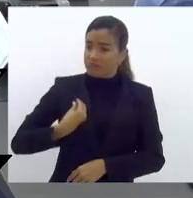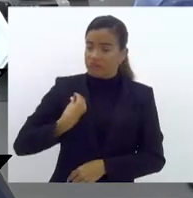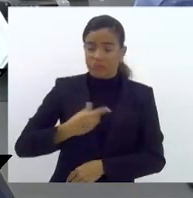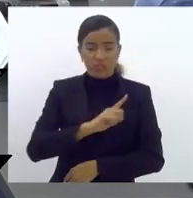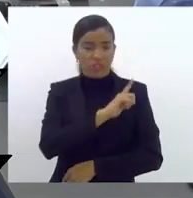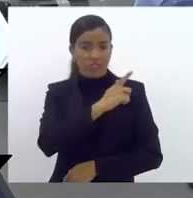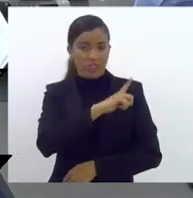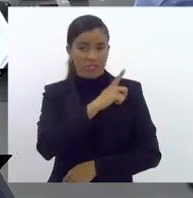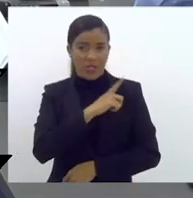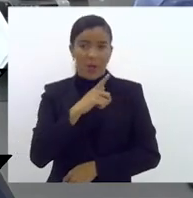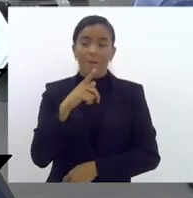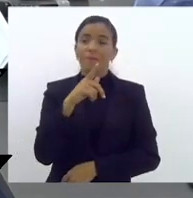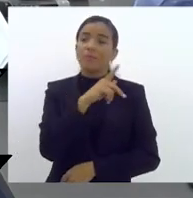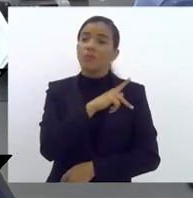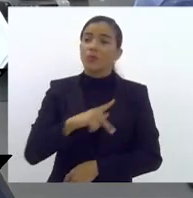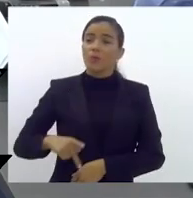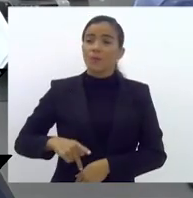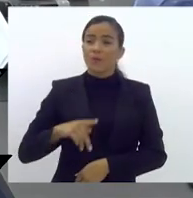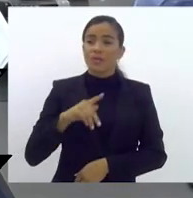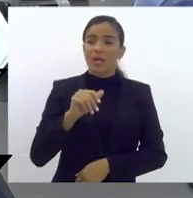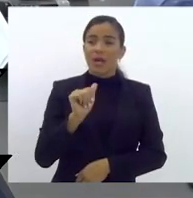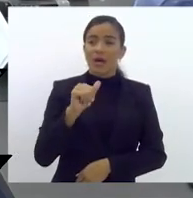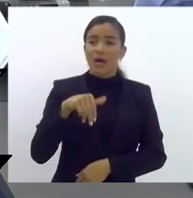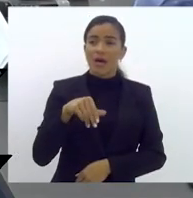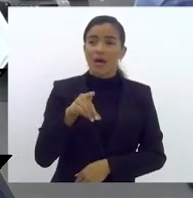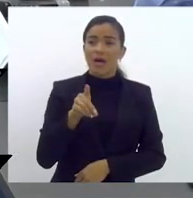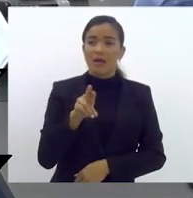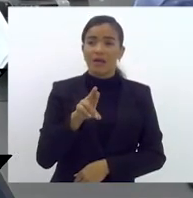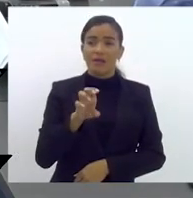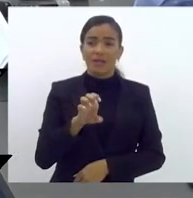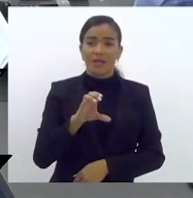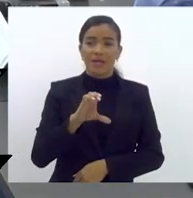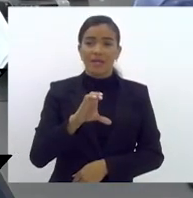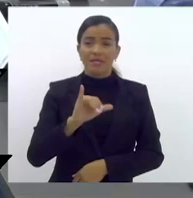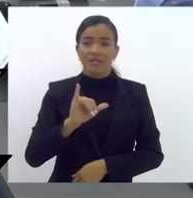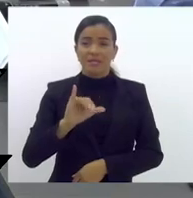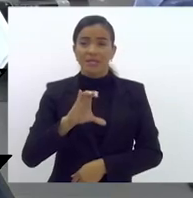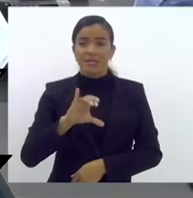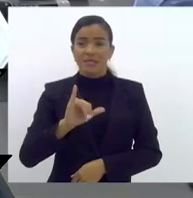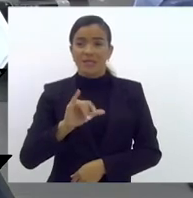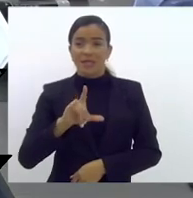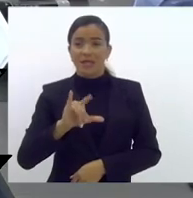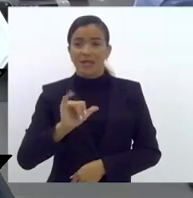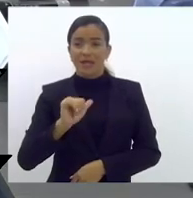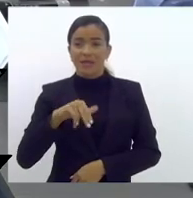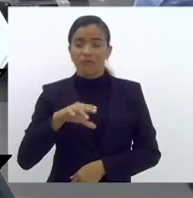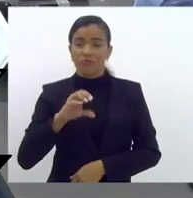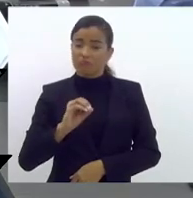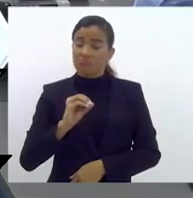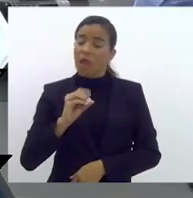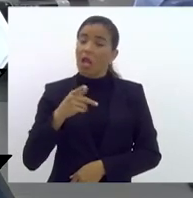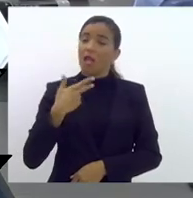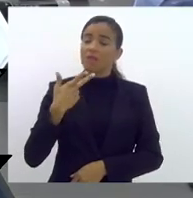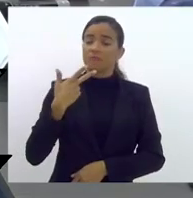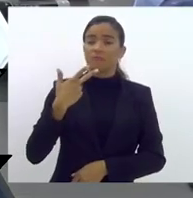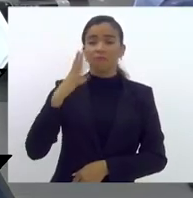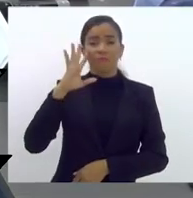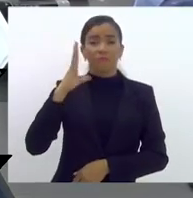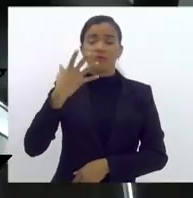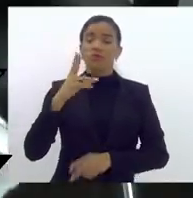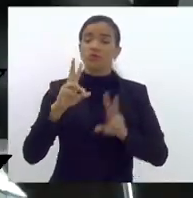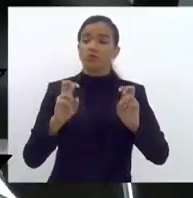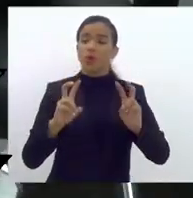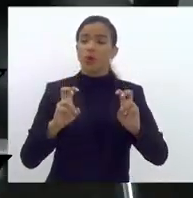presidente André Siciliano não é e trator não é respeito é de uma de uma